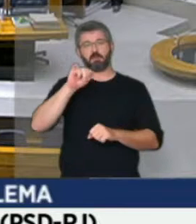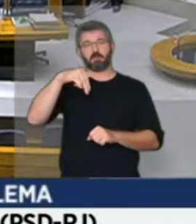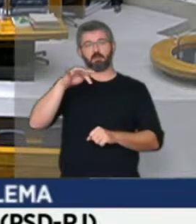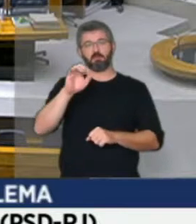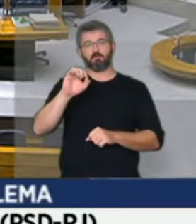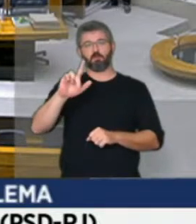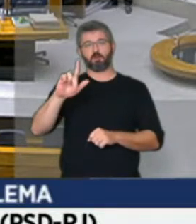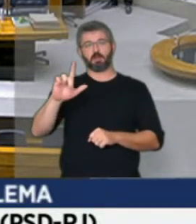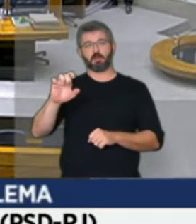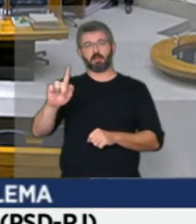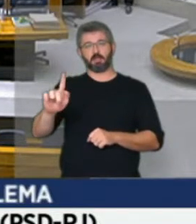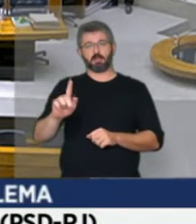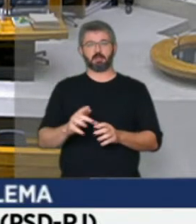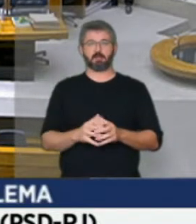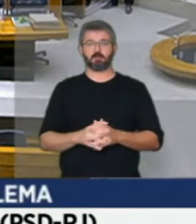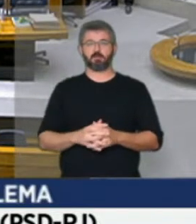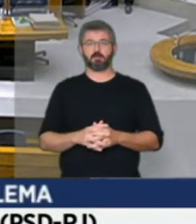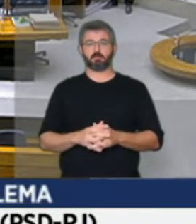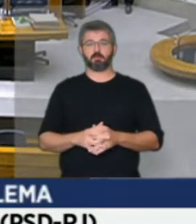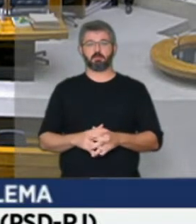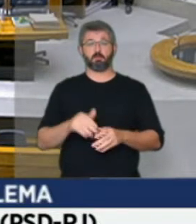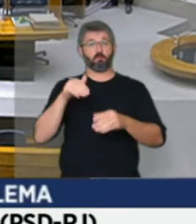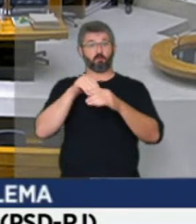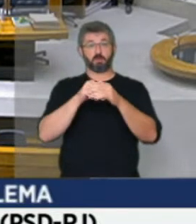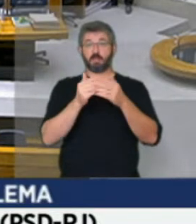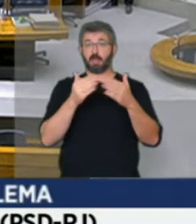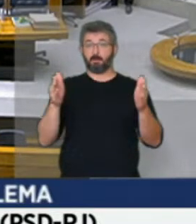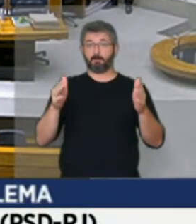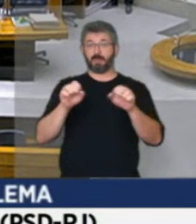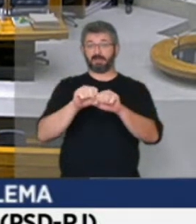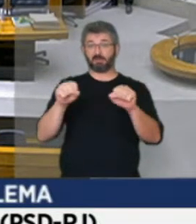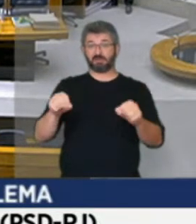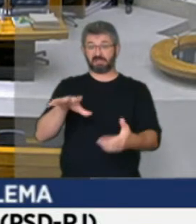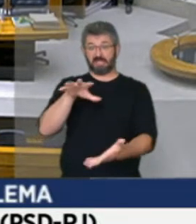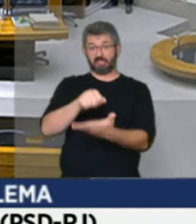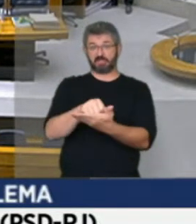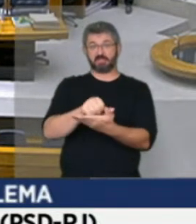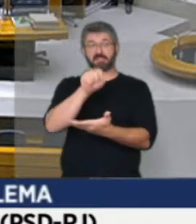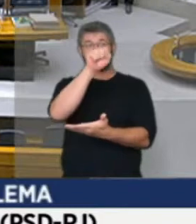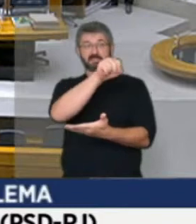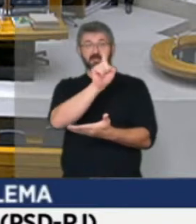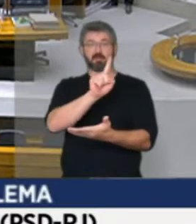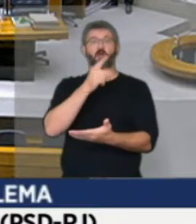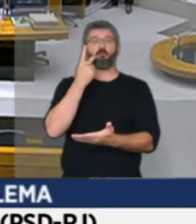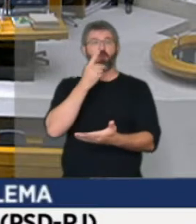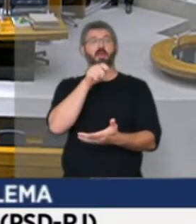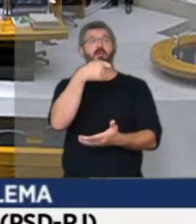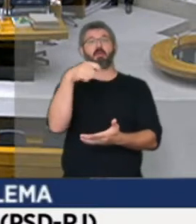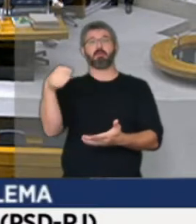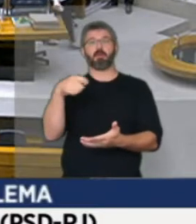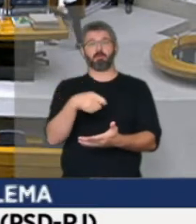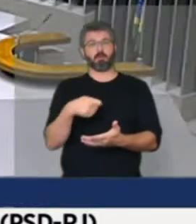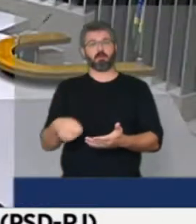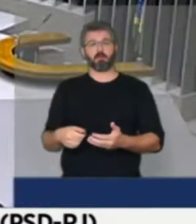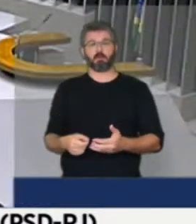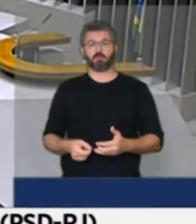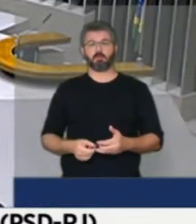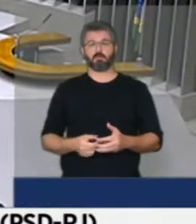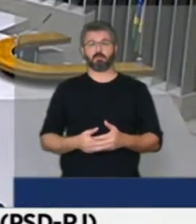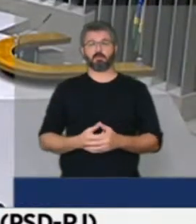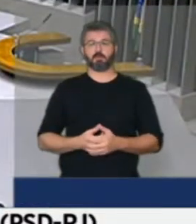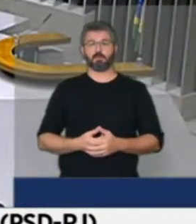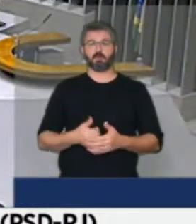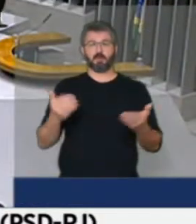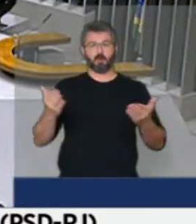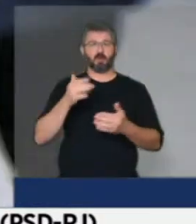da Câmara dos Deputados. A votação é aberta e nominal. entregando. Deputada Rosângela Gomes. Um mandato que vem fazendo um